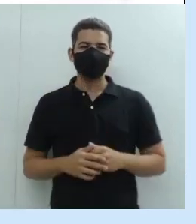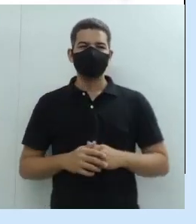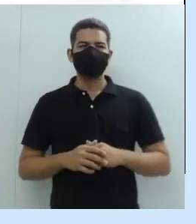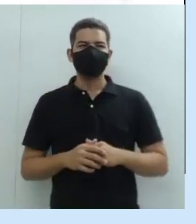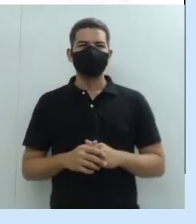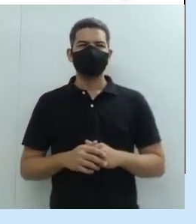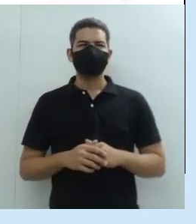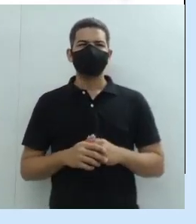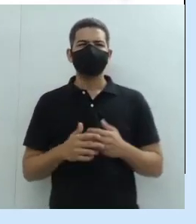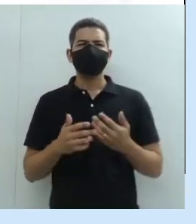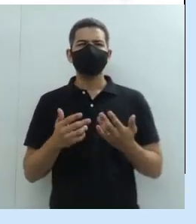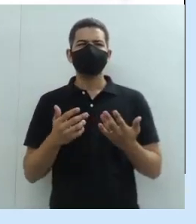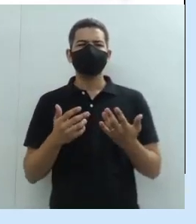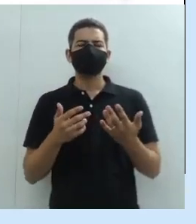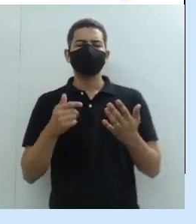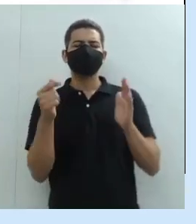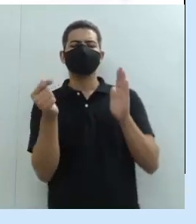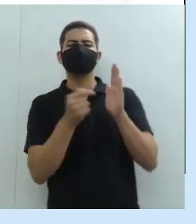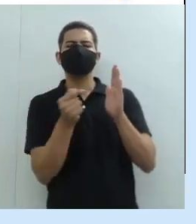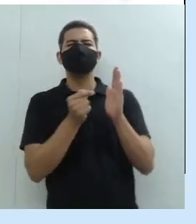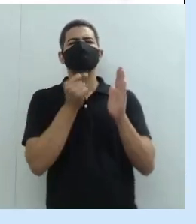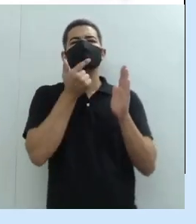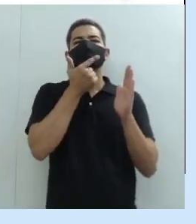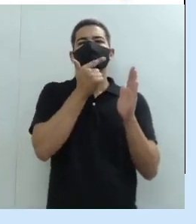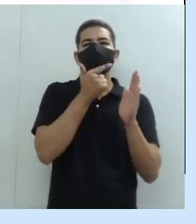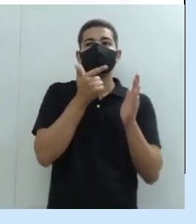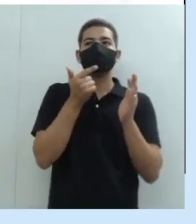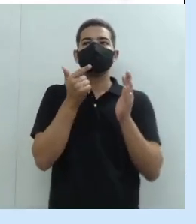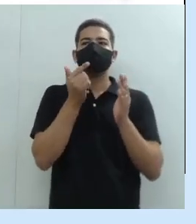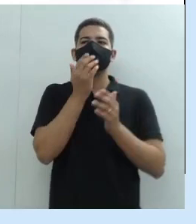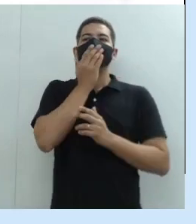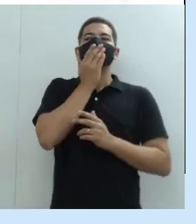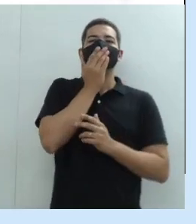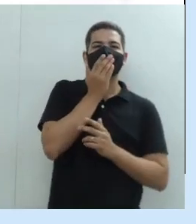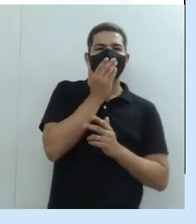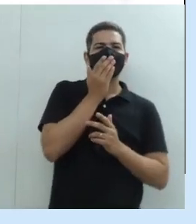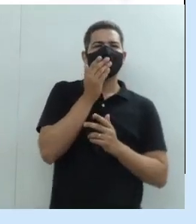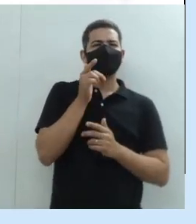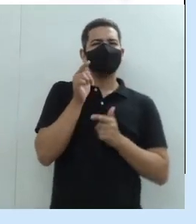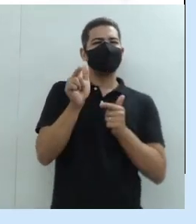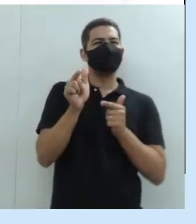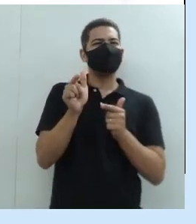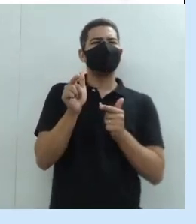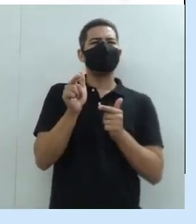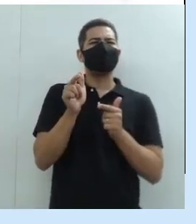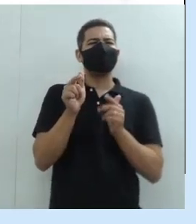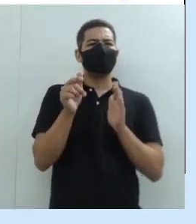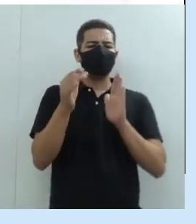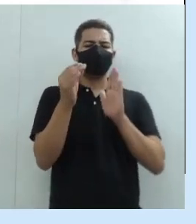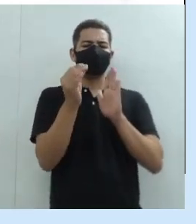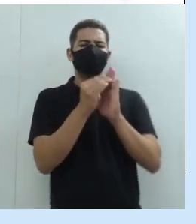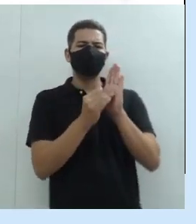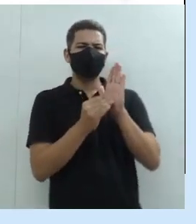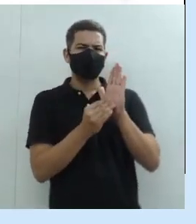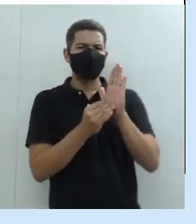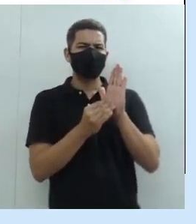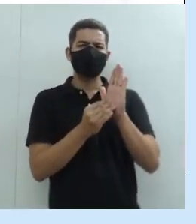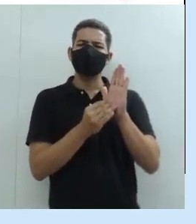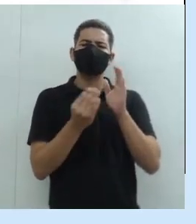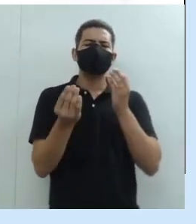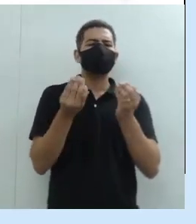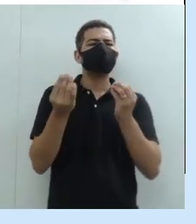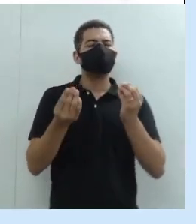é: como o humor e a ironia conseguem estar presentes nesses gêneros